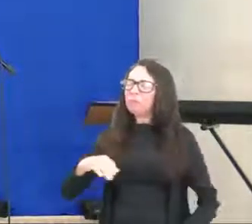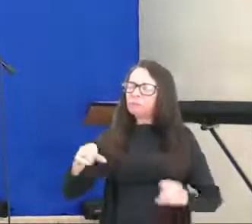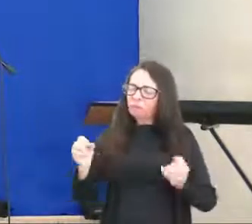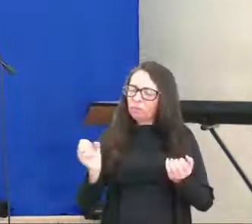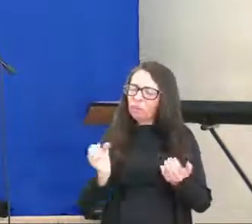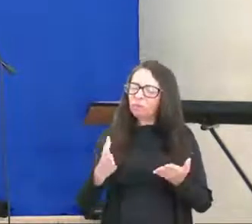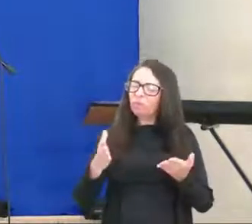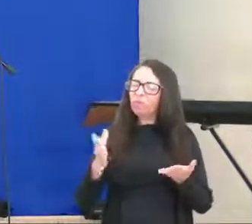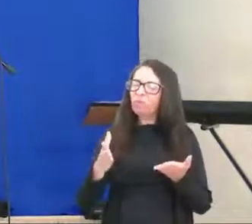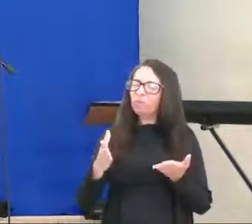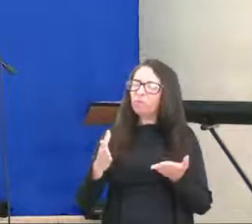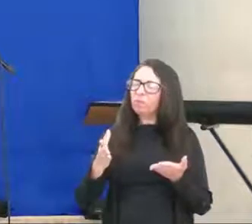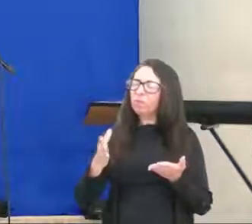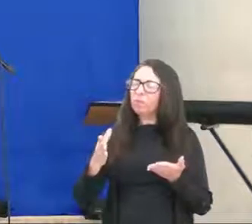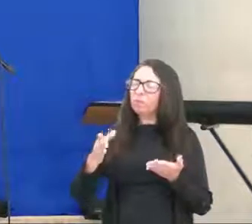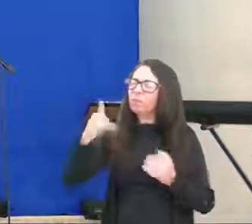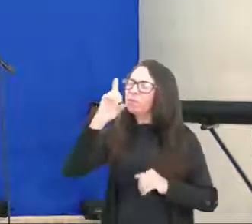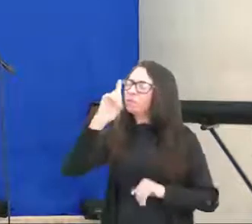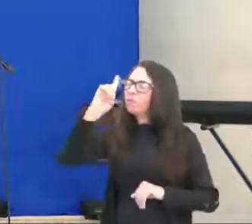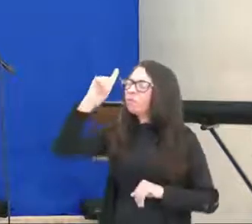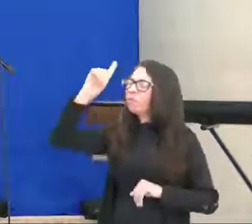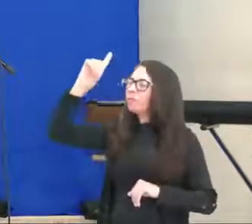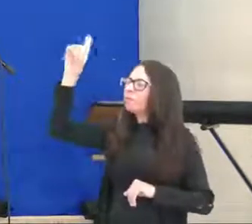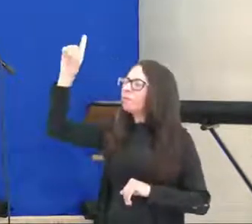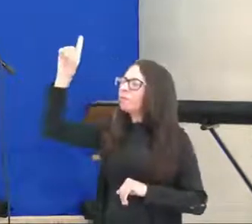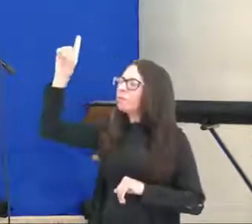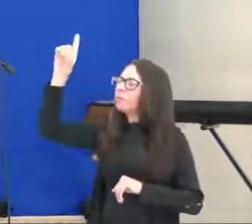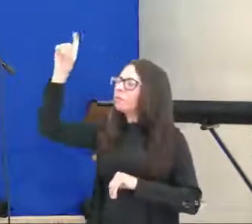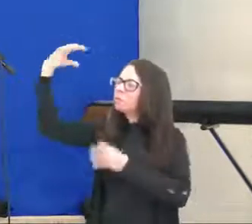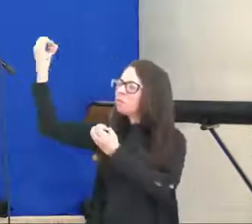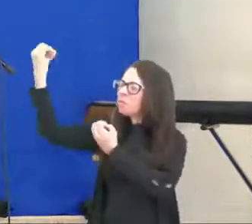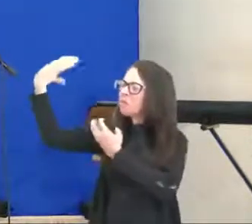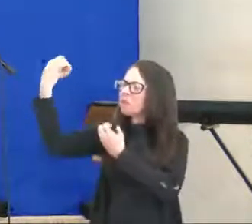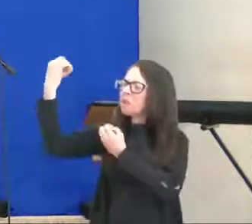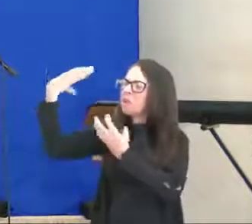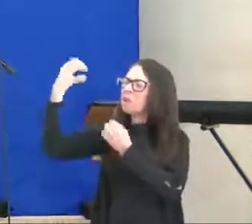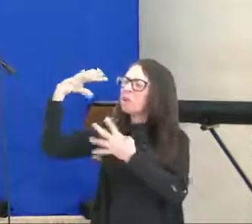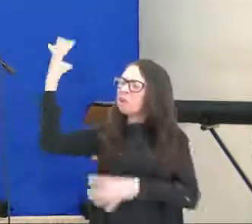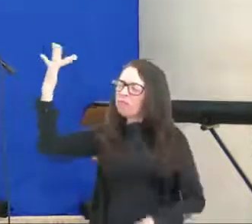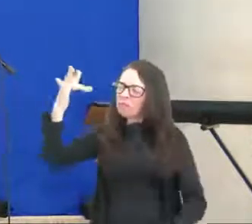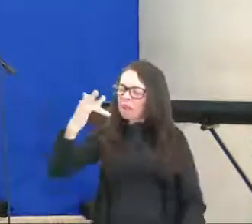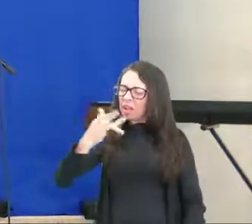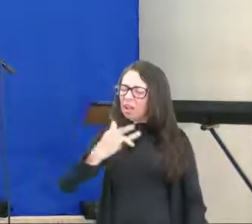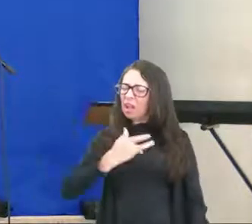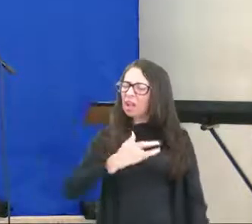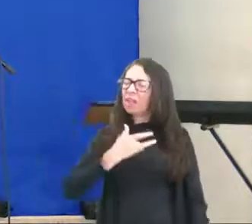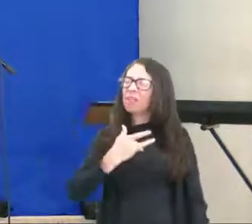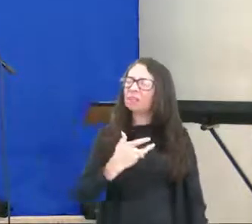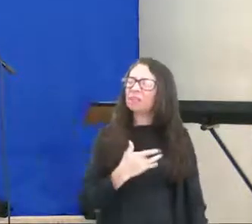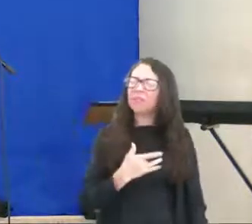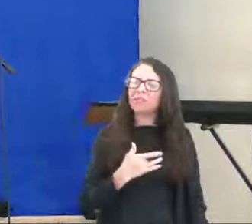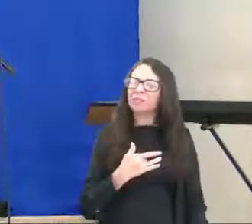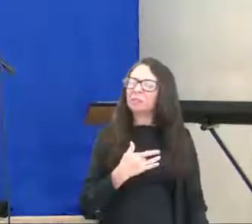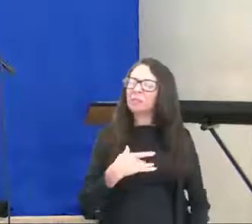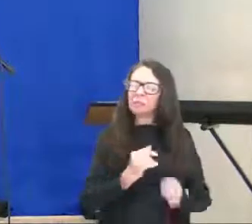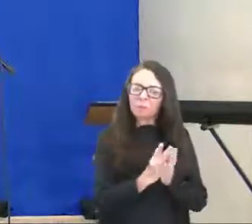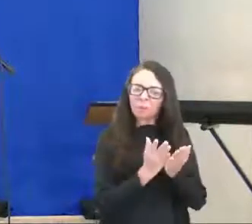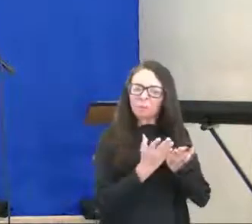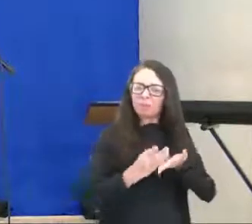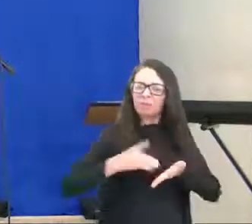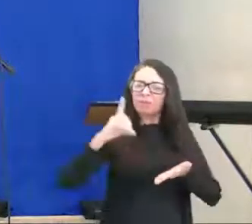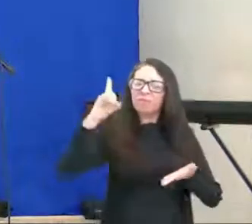dos irmãos que aqui estão e para os nossos ouvintes. Que o Senhor venha capacitar, falar os corações, porque, Pai, eu não sei o que